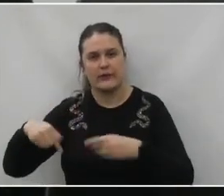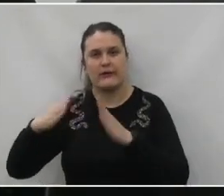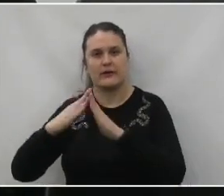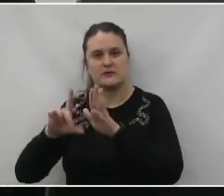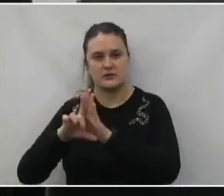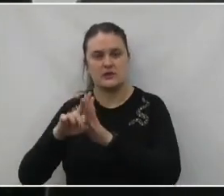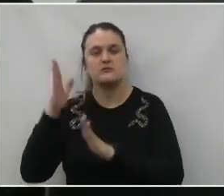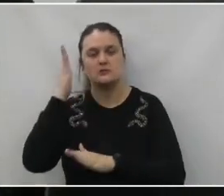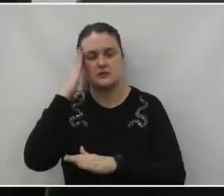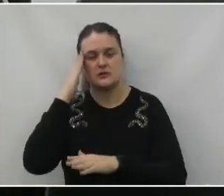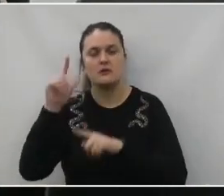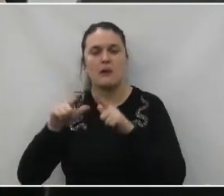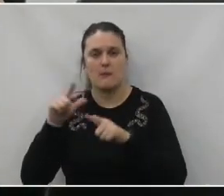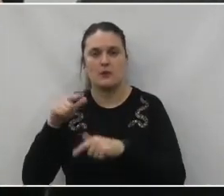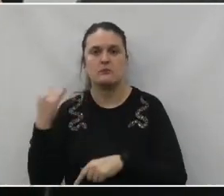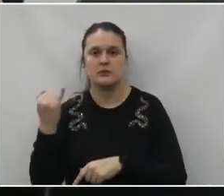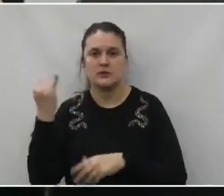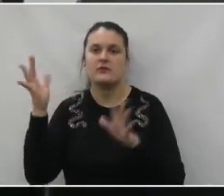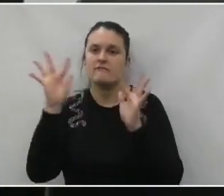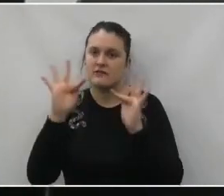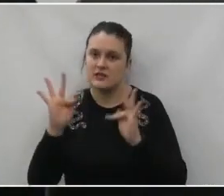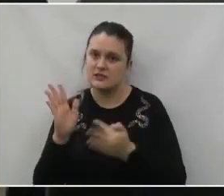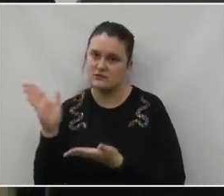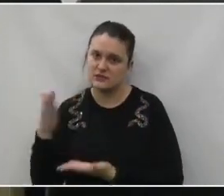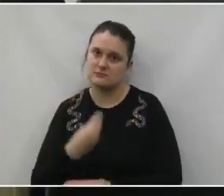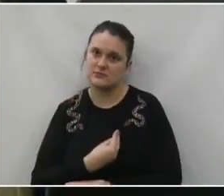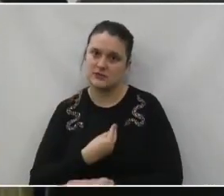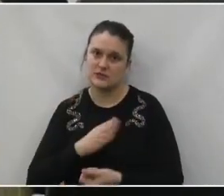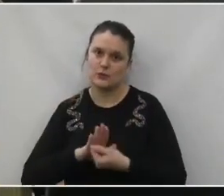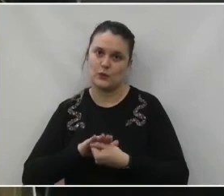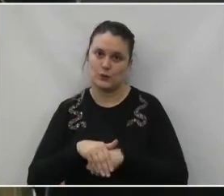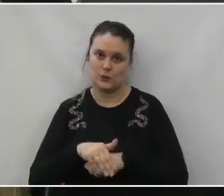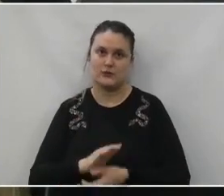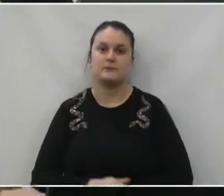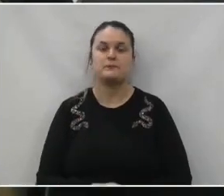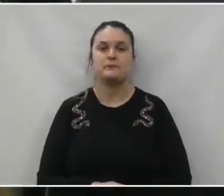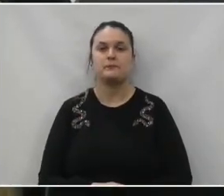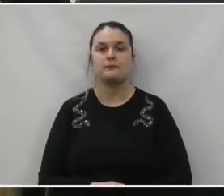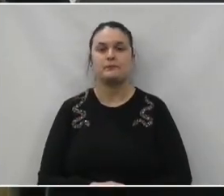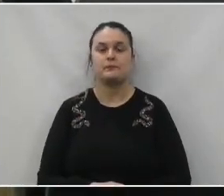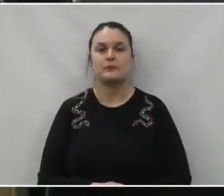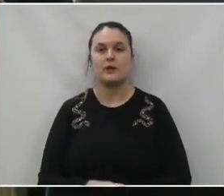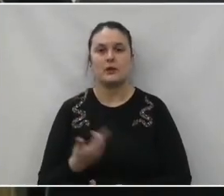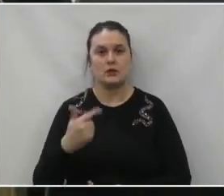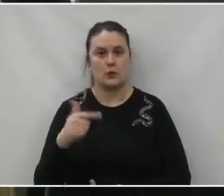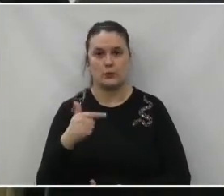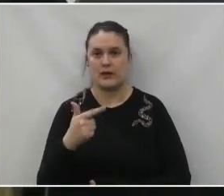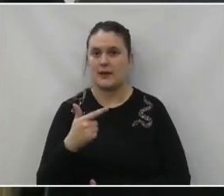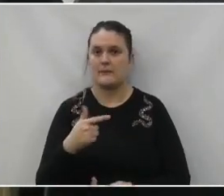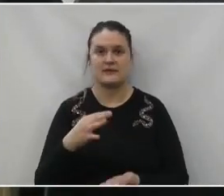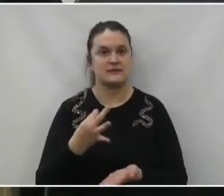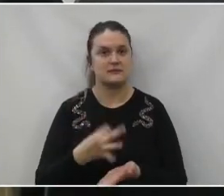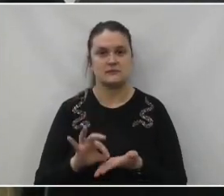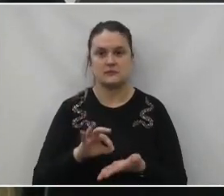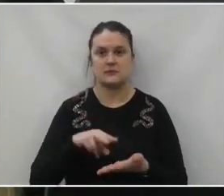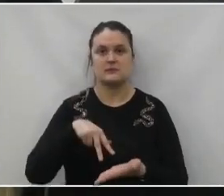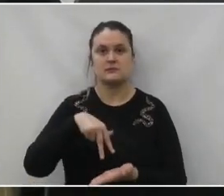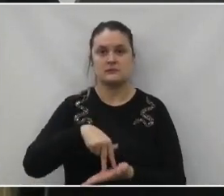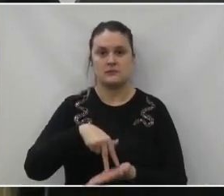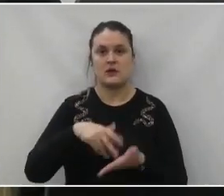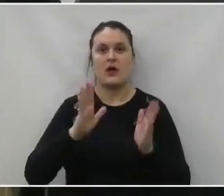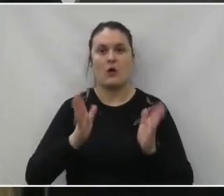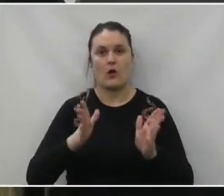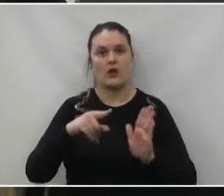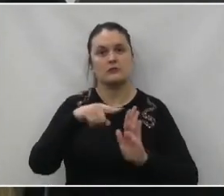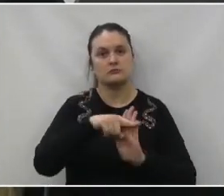bem importante. Fico feliz de você estar aqui essa noite. Que bom. Não havendo mais inscrições para a tribuna,